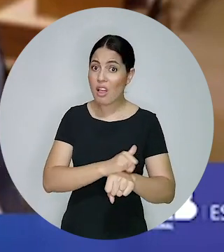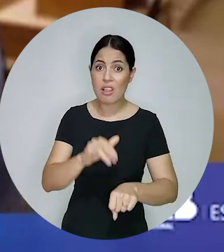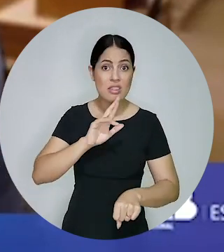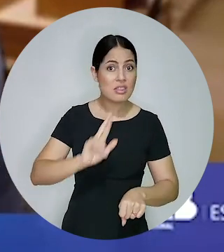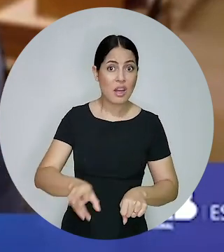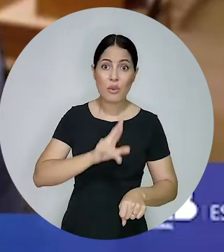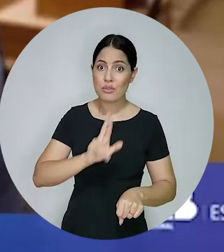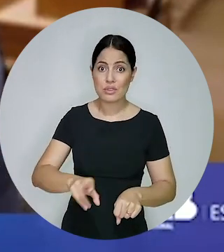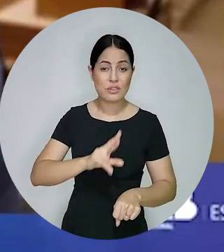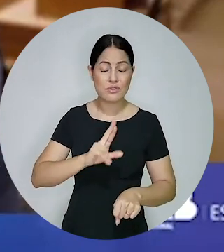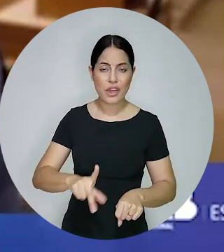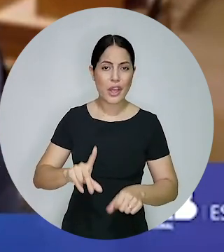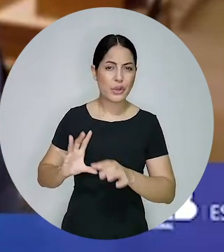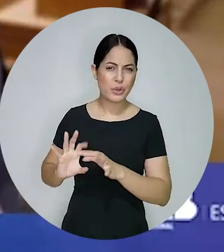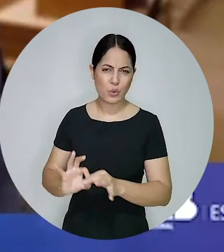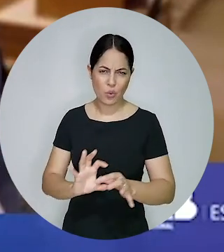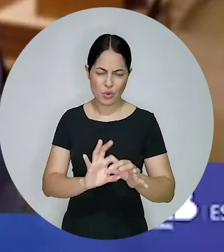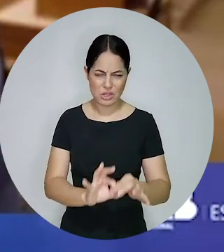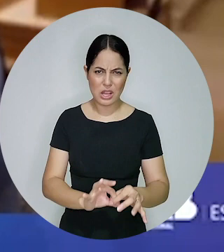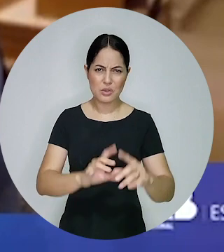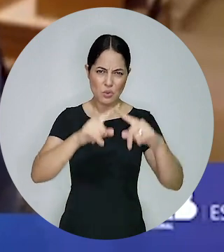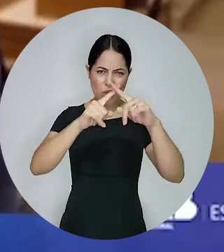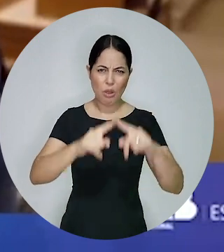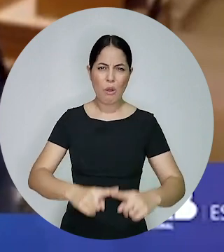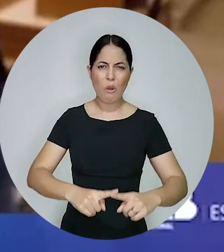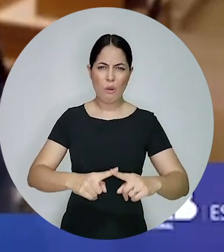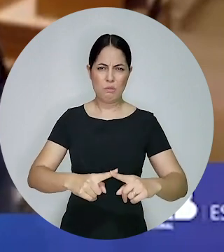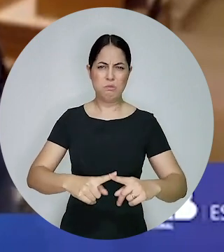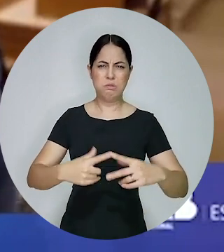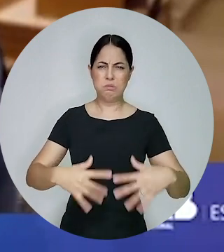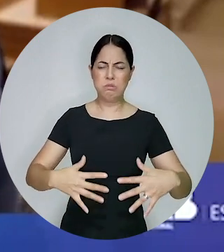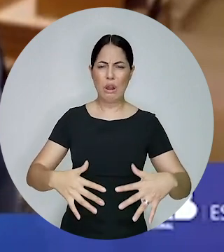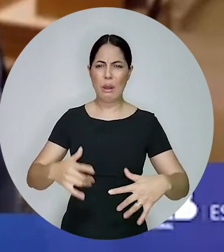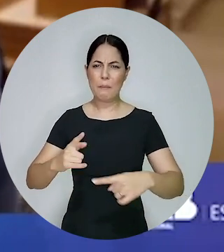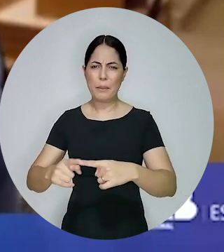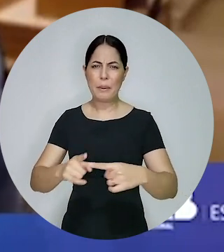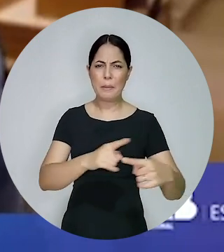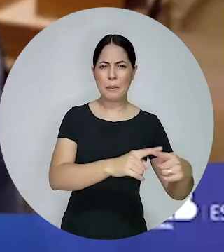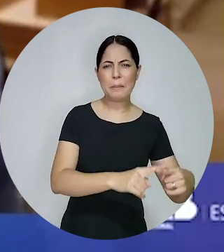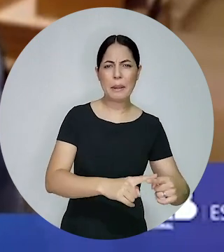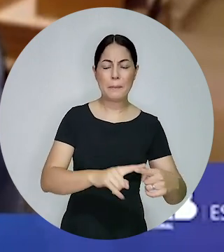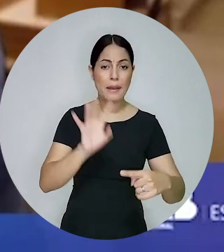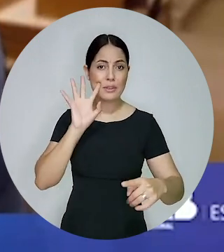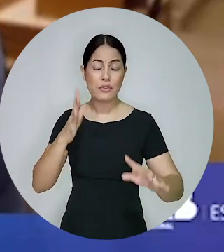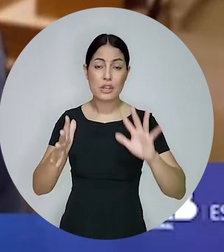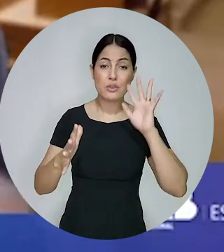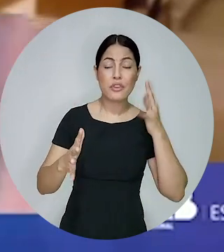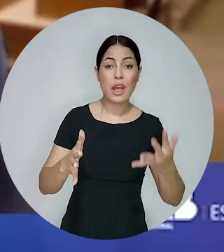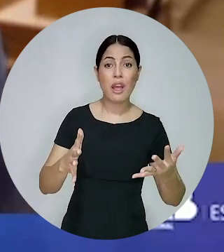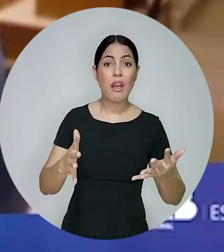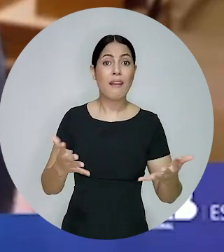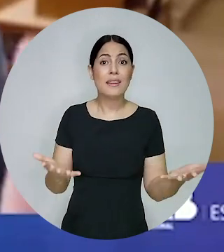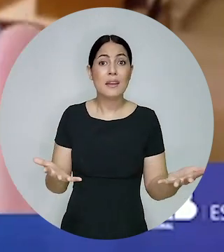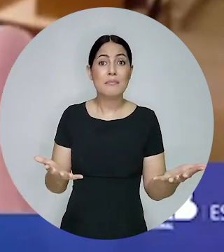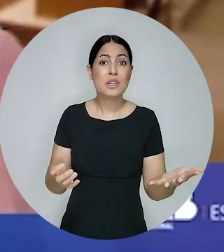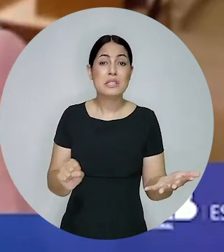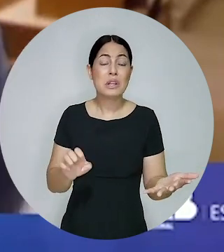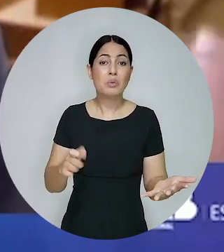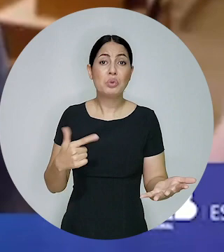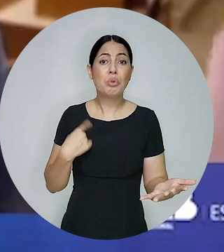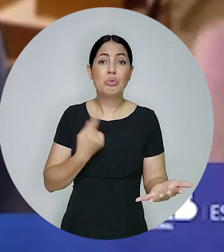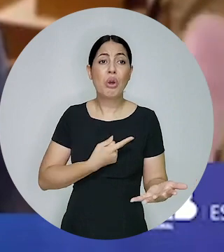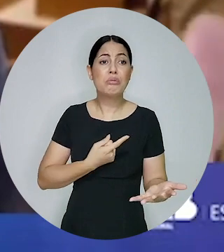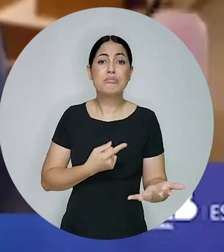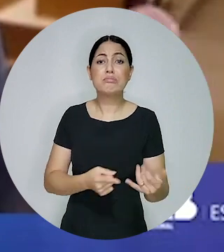desenharmos nossas próprias saídas construtivas para conflitos, provavelmente nós seguiremos os planos de outras pessoas